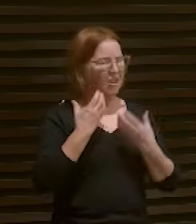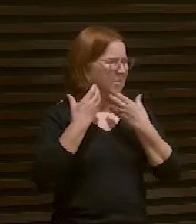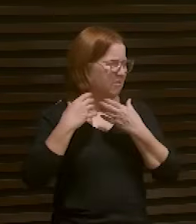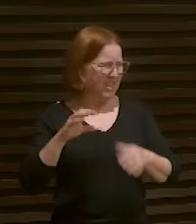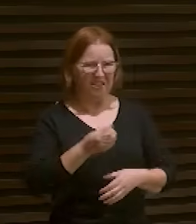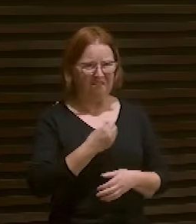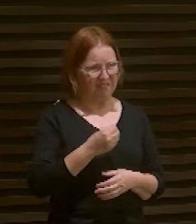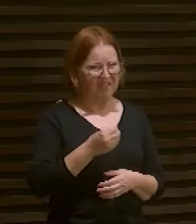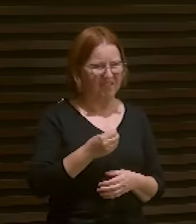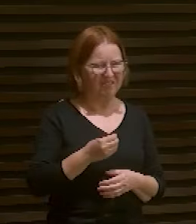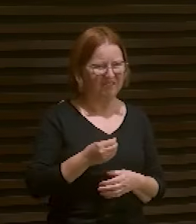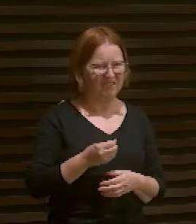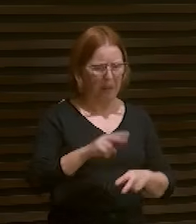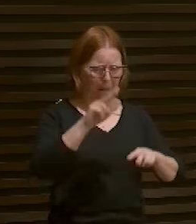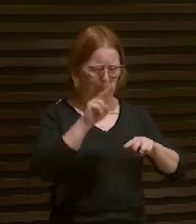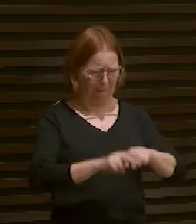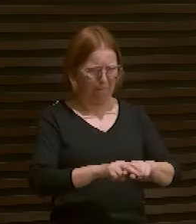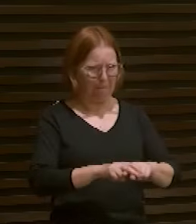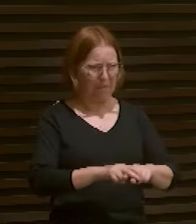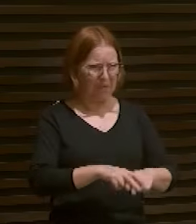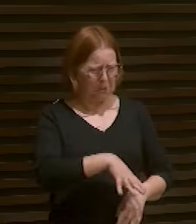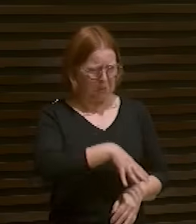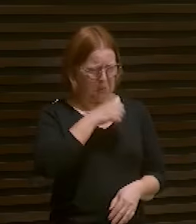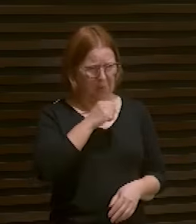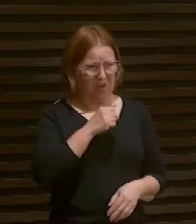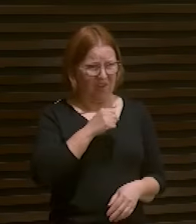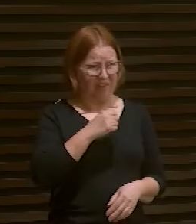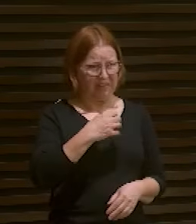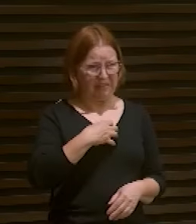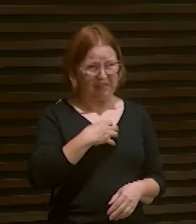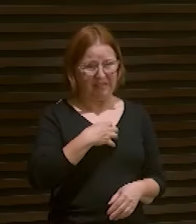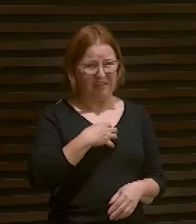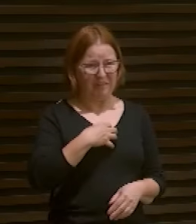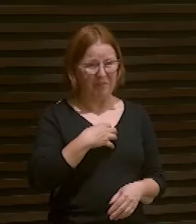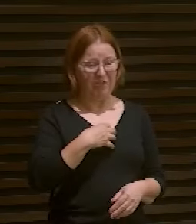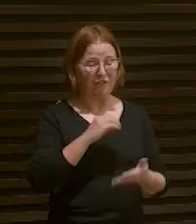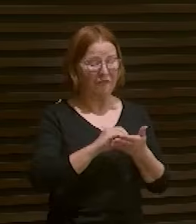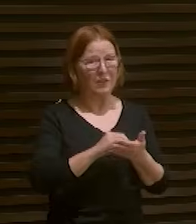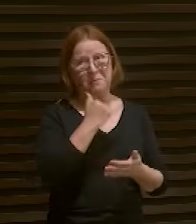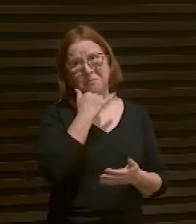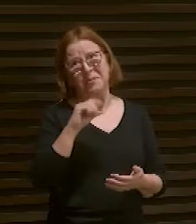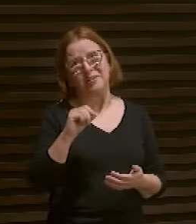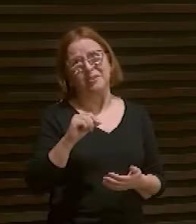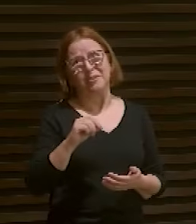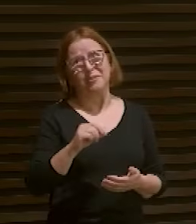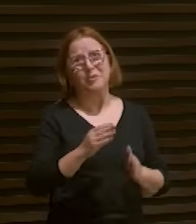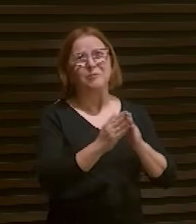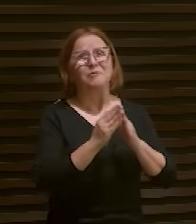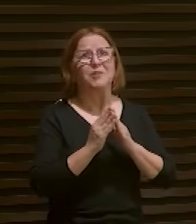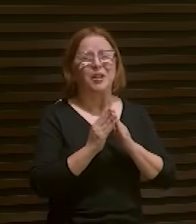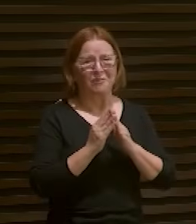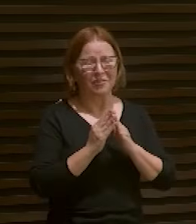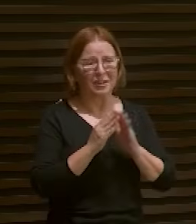eu não quero viver mais refém dos sentimentos egoístas, sentimentos de falta de perdão. Senhor, manifesta em mim, por misericórdia.